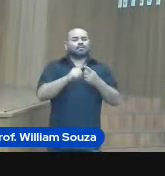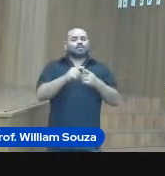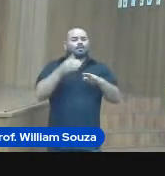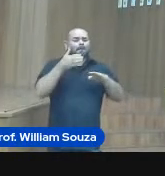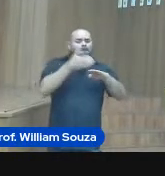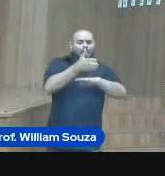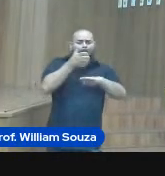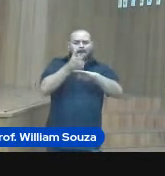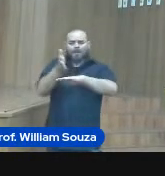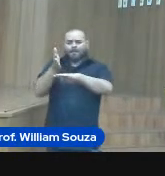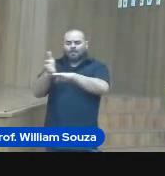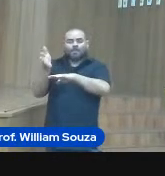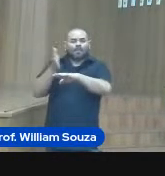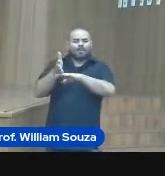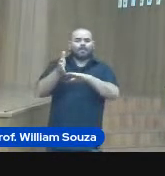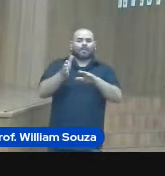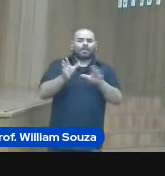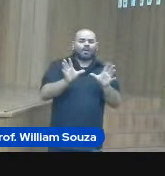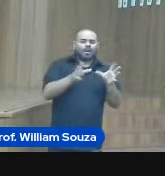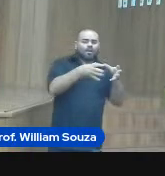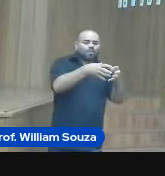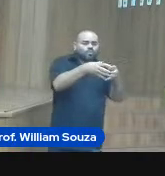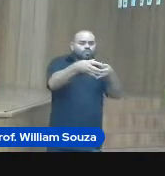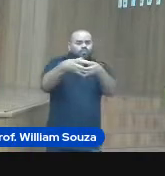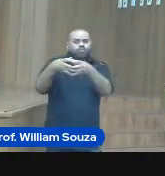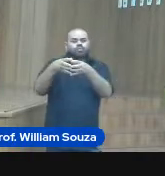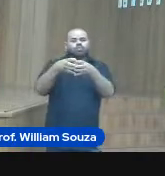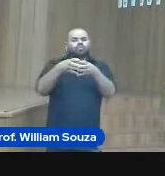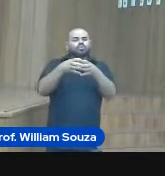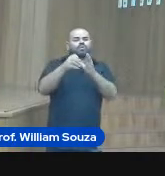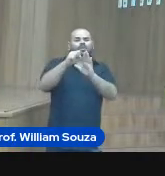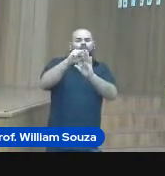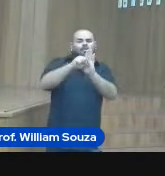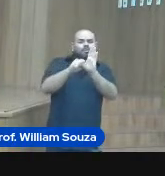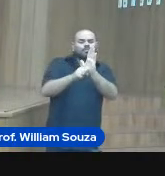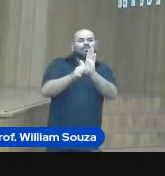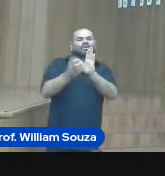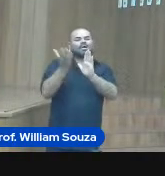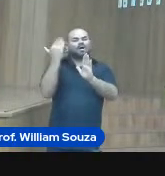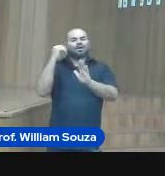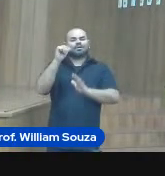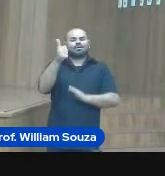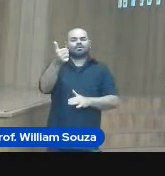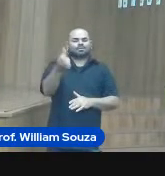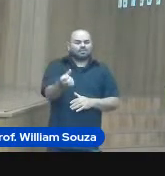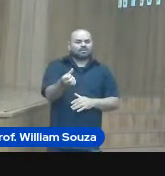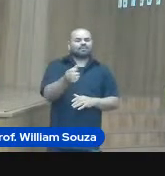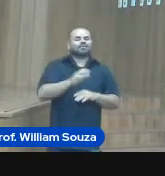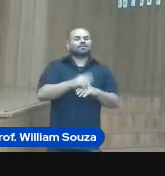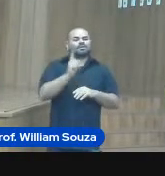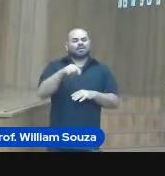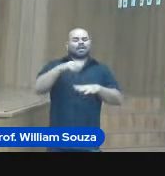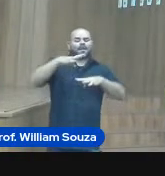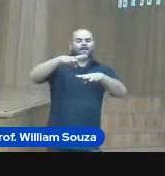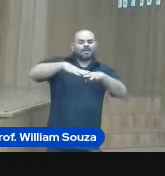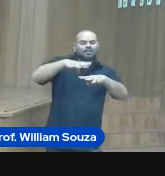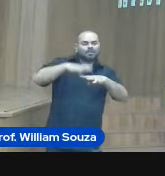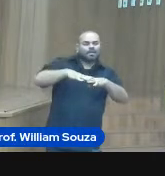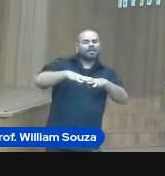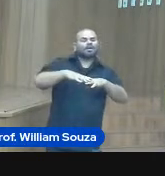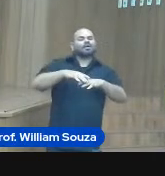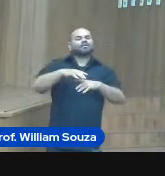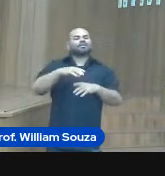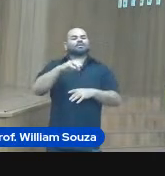coloniais que se deram a partir do século XVI. Então, boa parte da matemática, da geometria, da